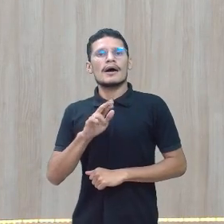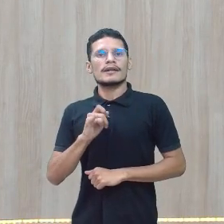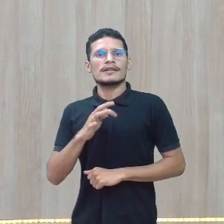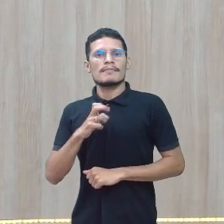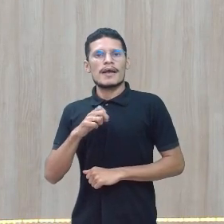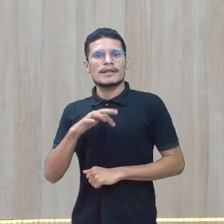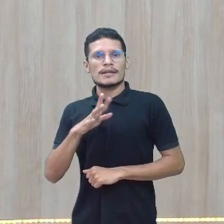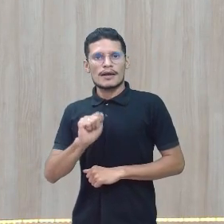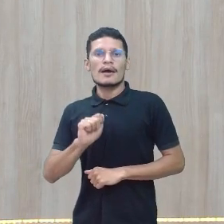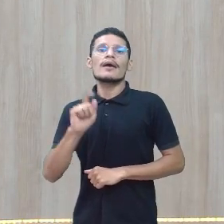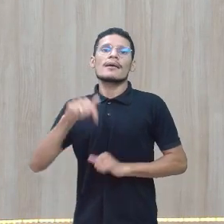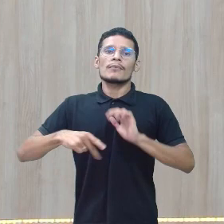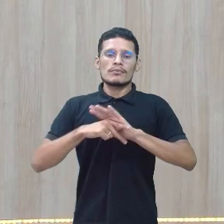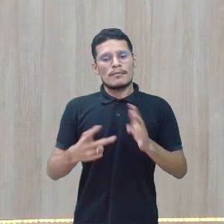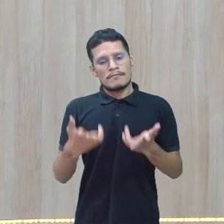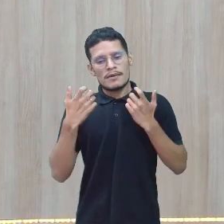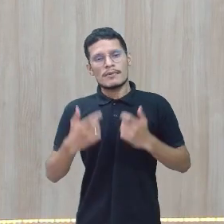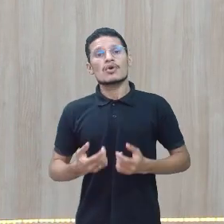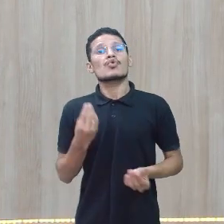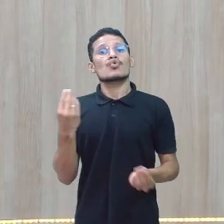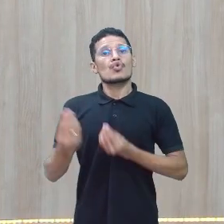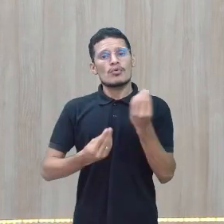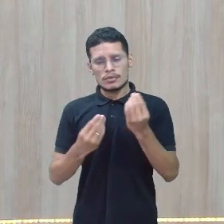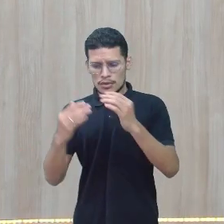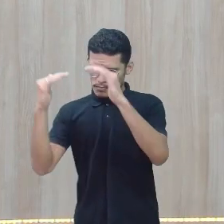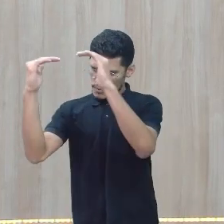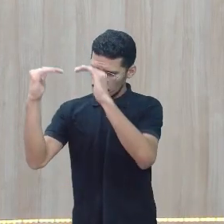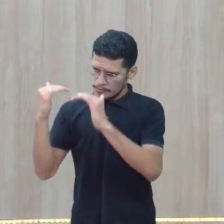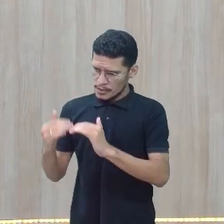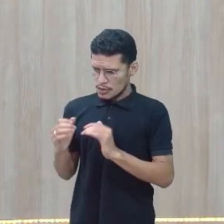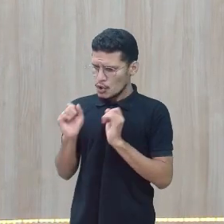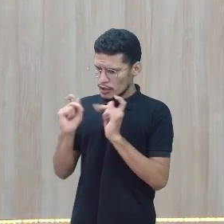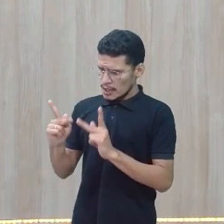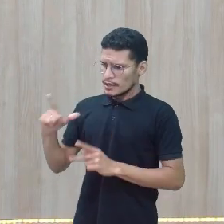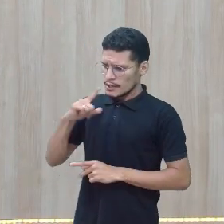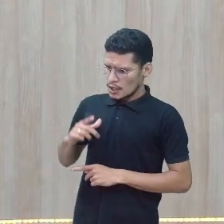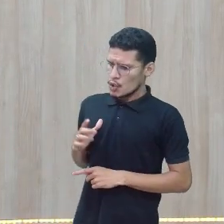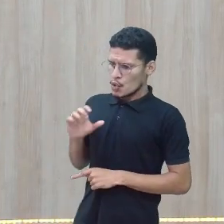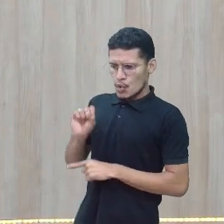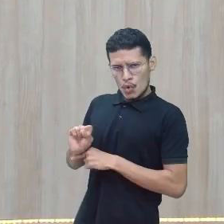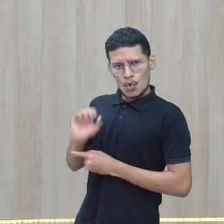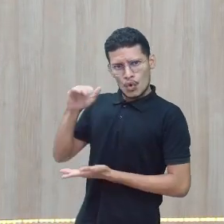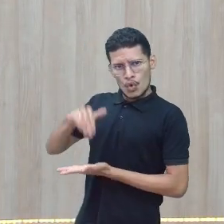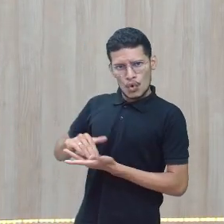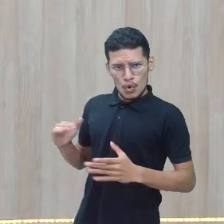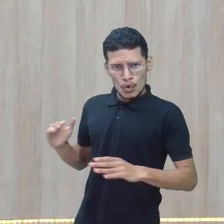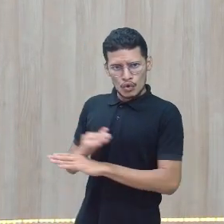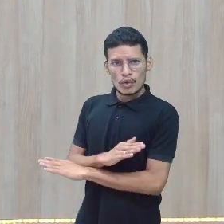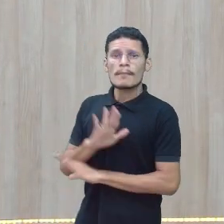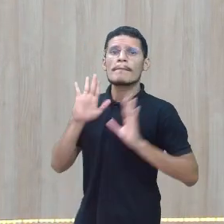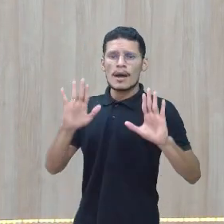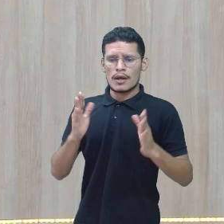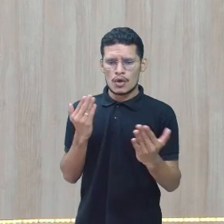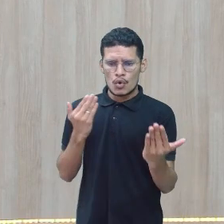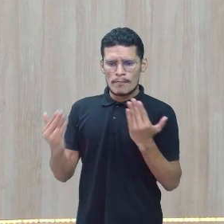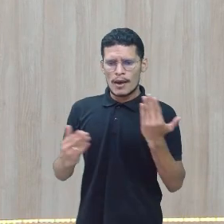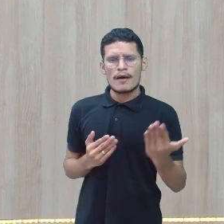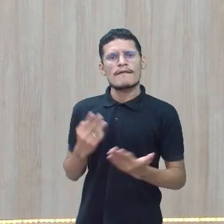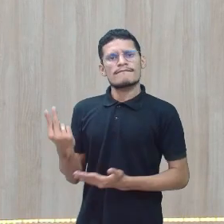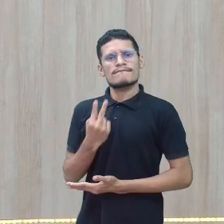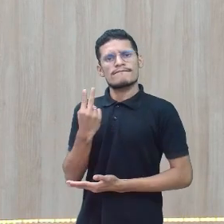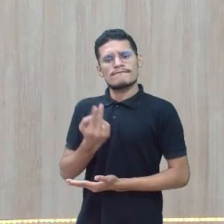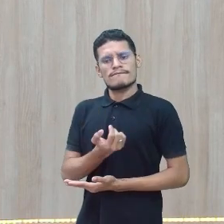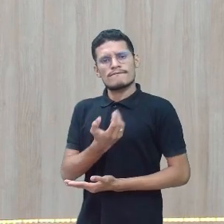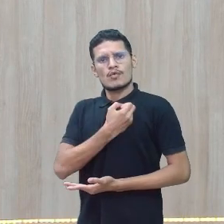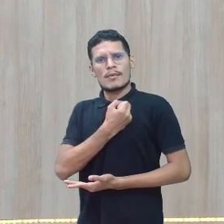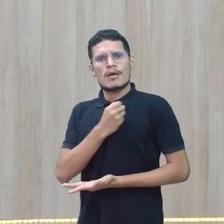consiga perceber, diante desse comportamento, ok, eu tenho uma média 8, mas quando eu comparo com os valores reais daquilo, será que